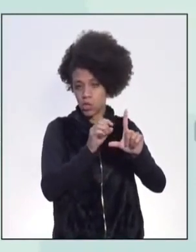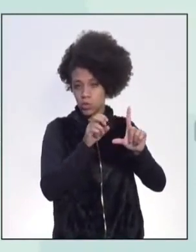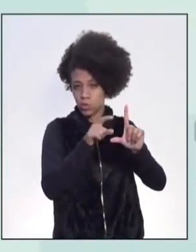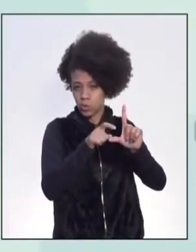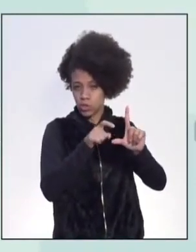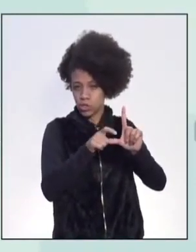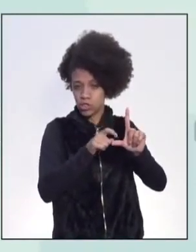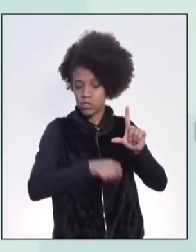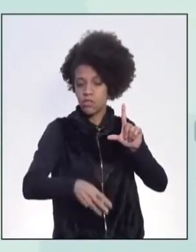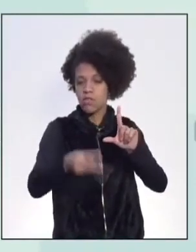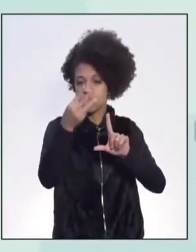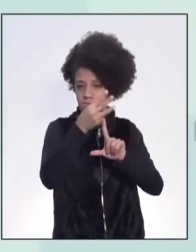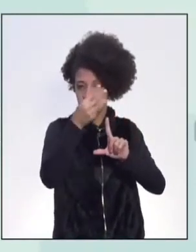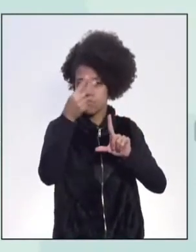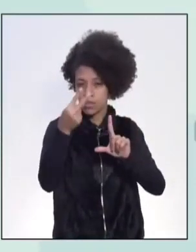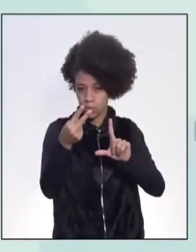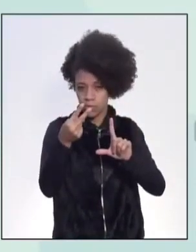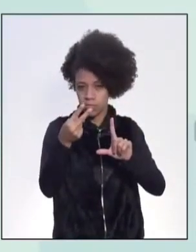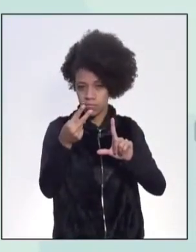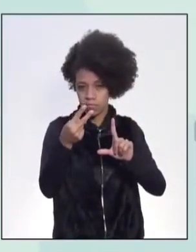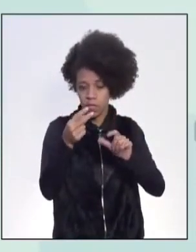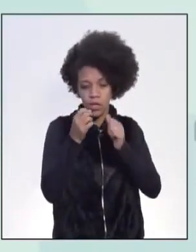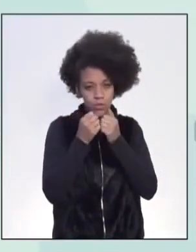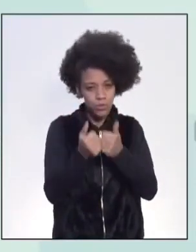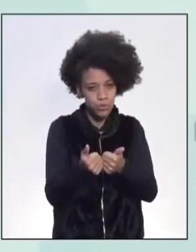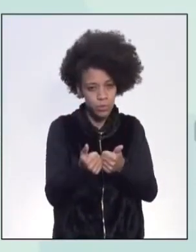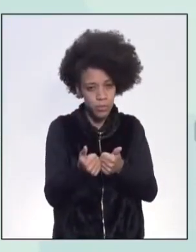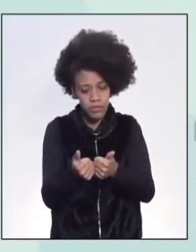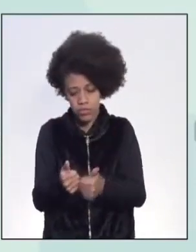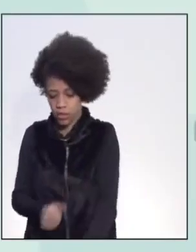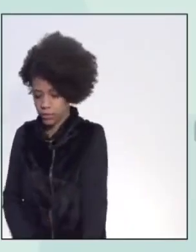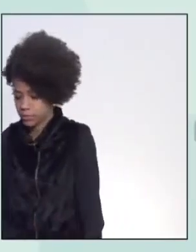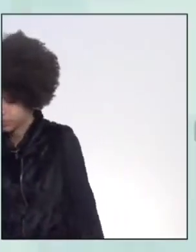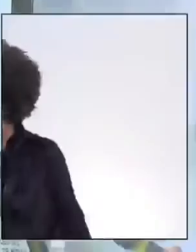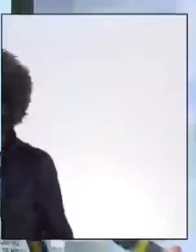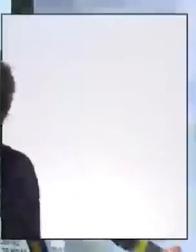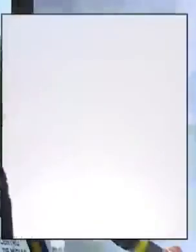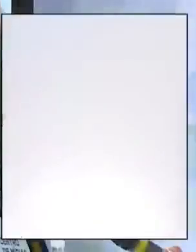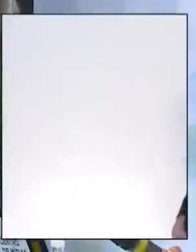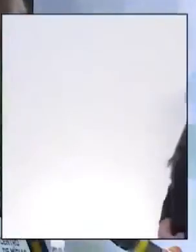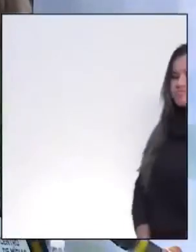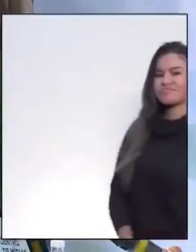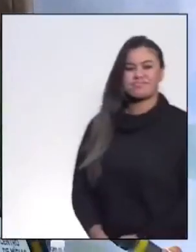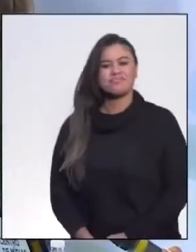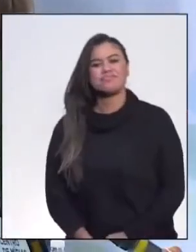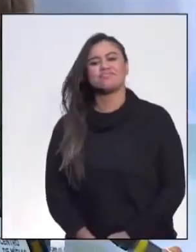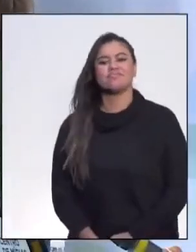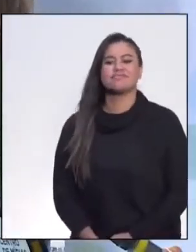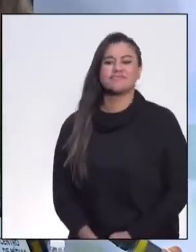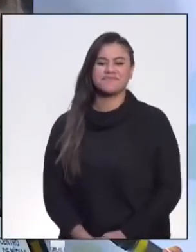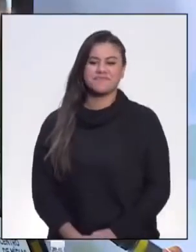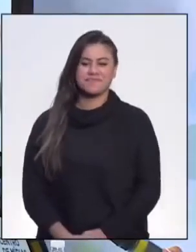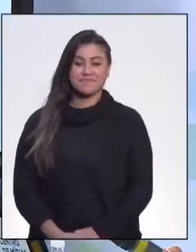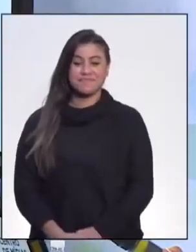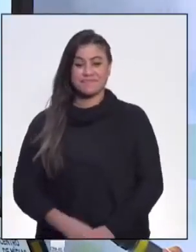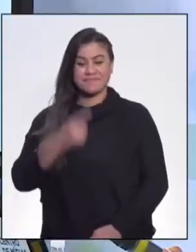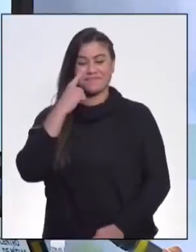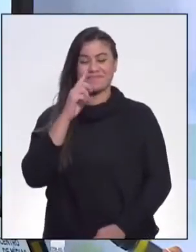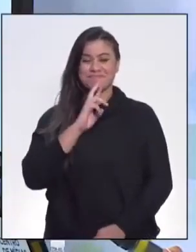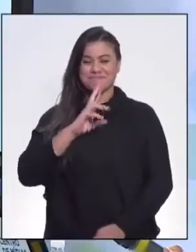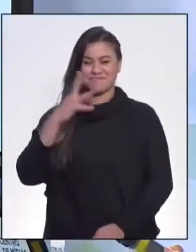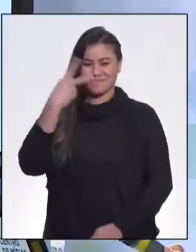tem 32 ali no Y. Tudo bem, gente? Vamos ver isso com uma resposta mais bonitinha? Então, vamos ver o próximo slide,